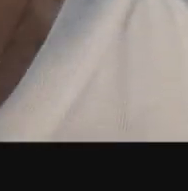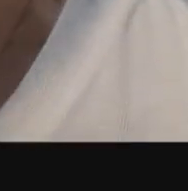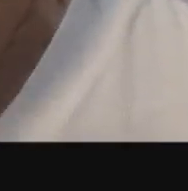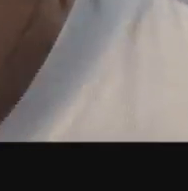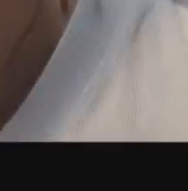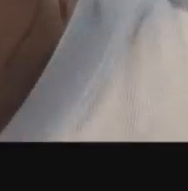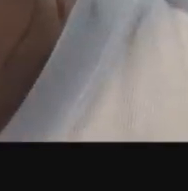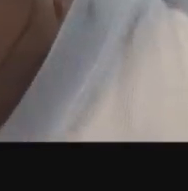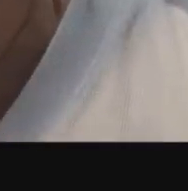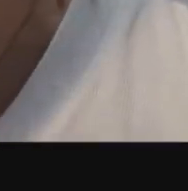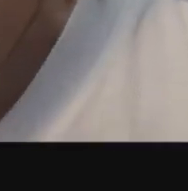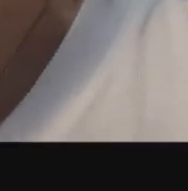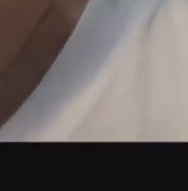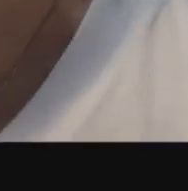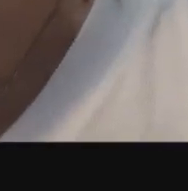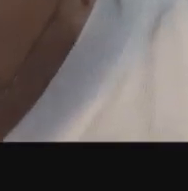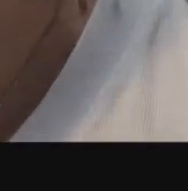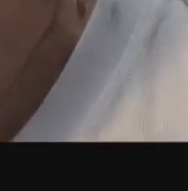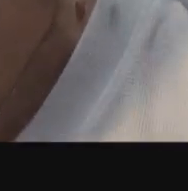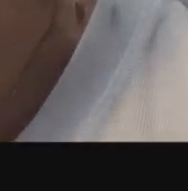tomou conta